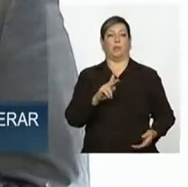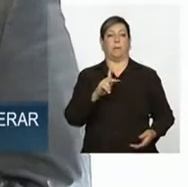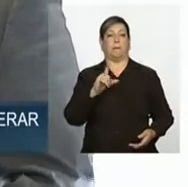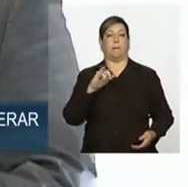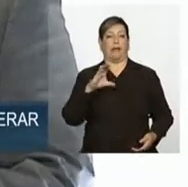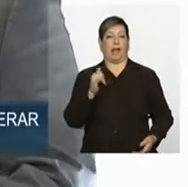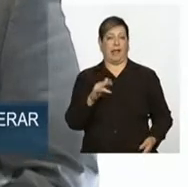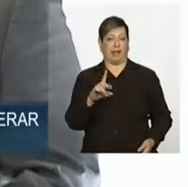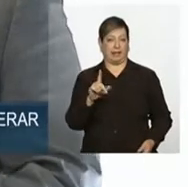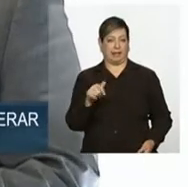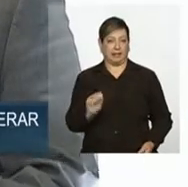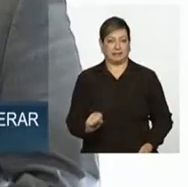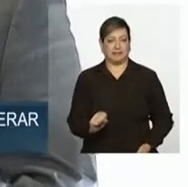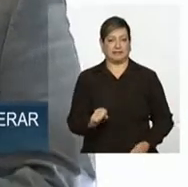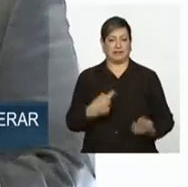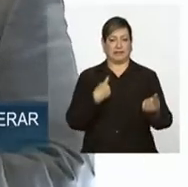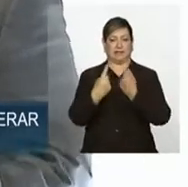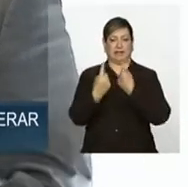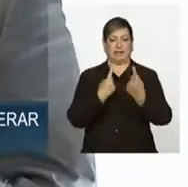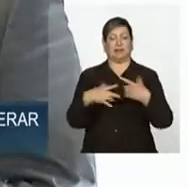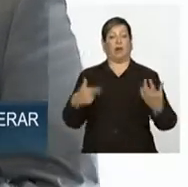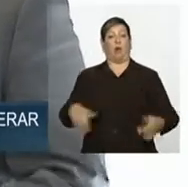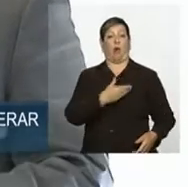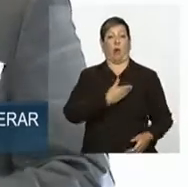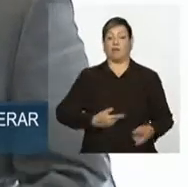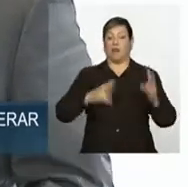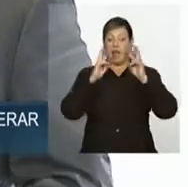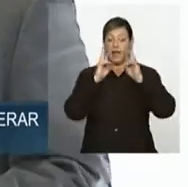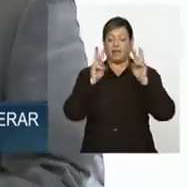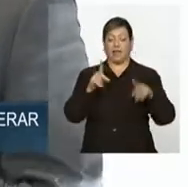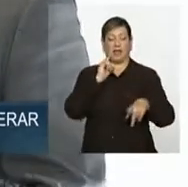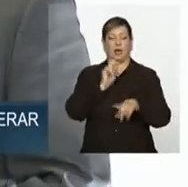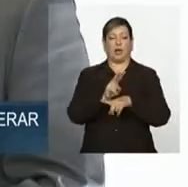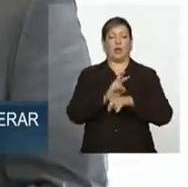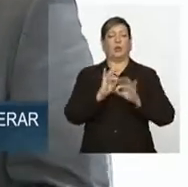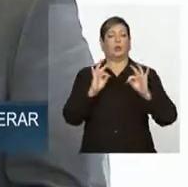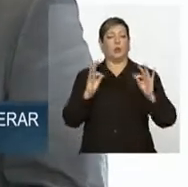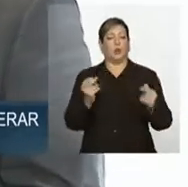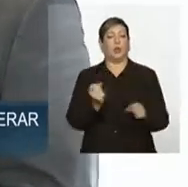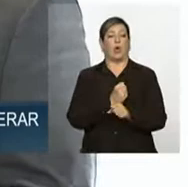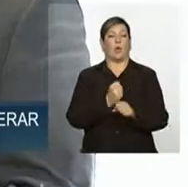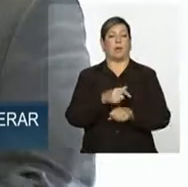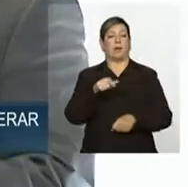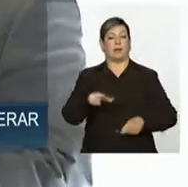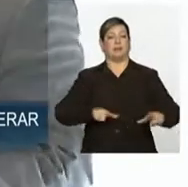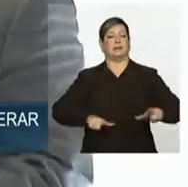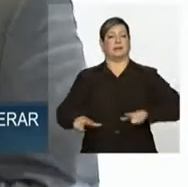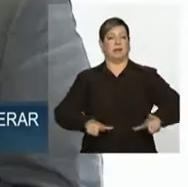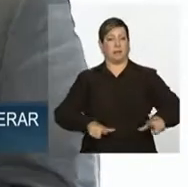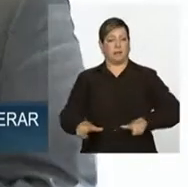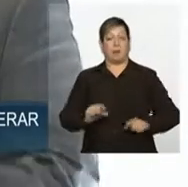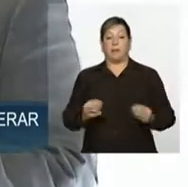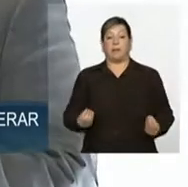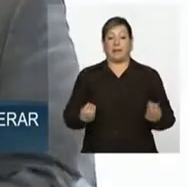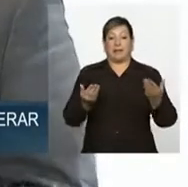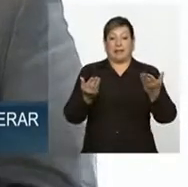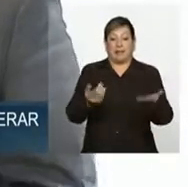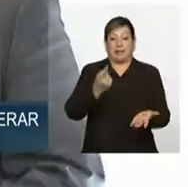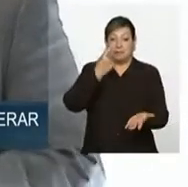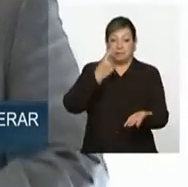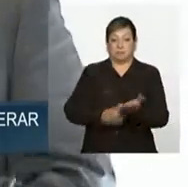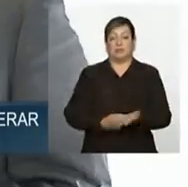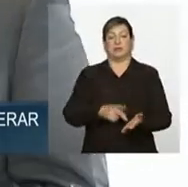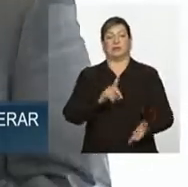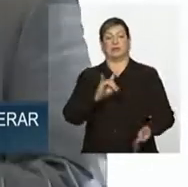segurança. E o governo estará atento a acompanhar toda a execução desses serviços para que a entrega seja